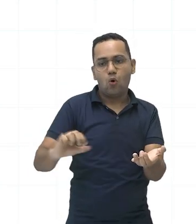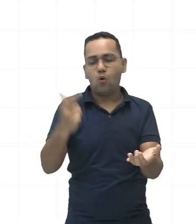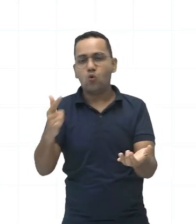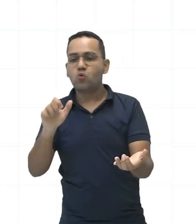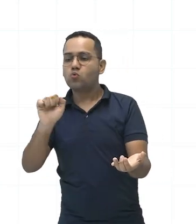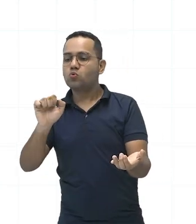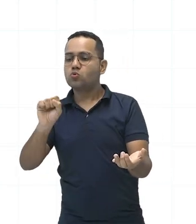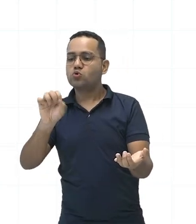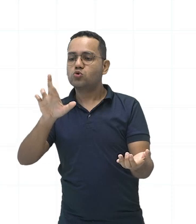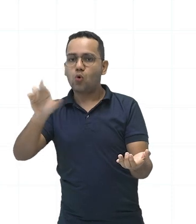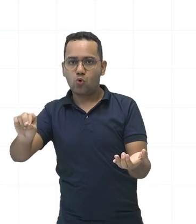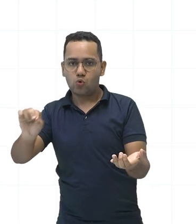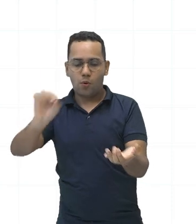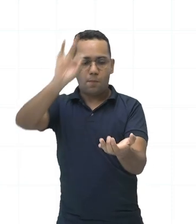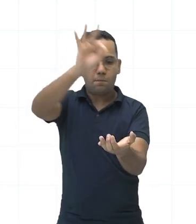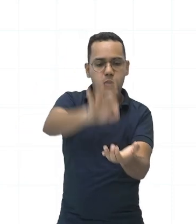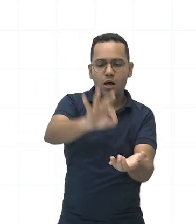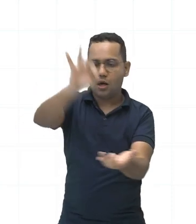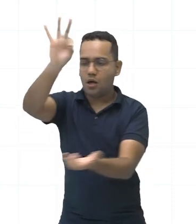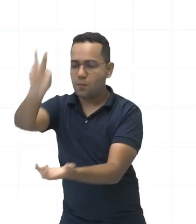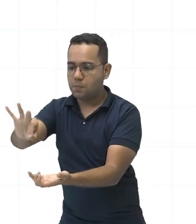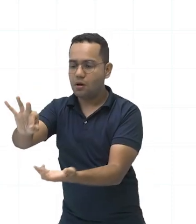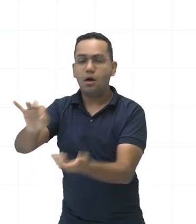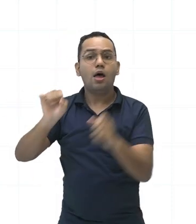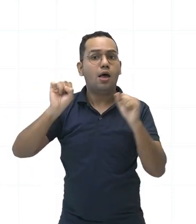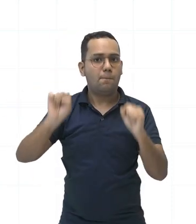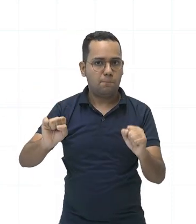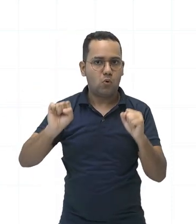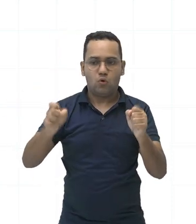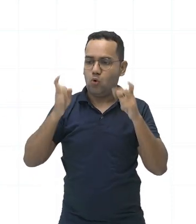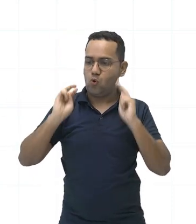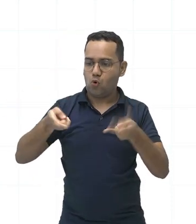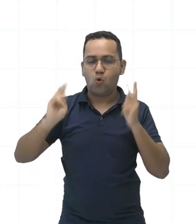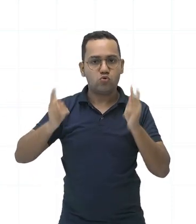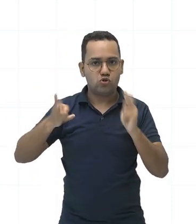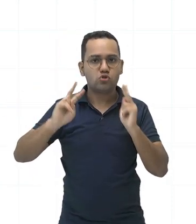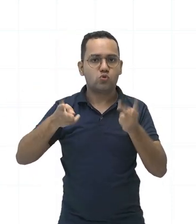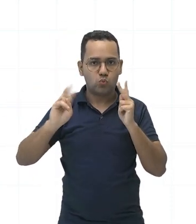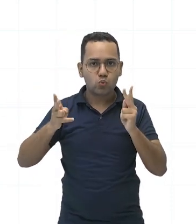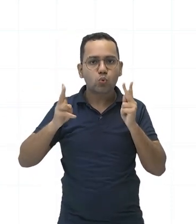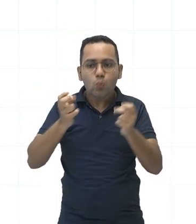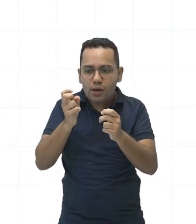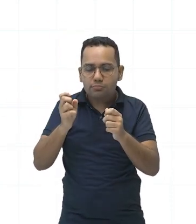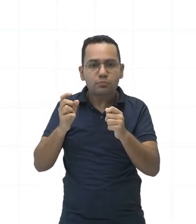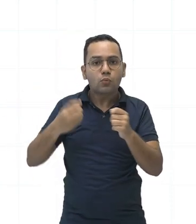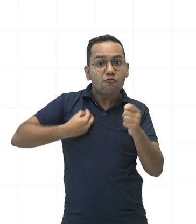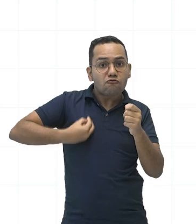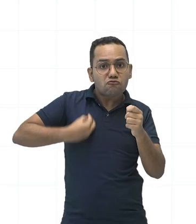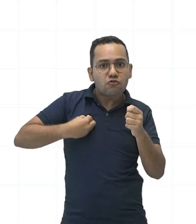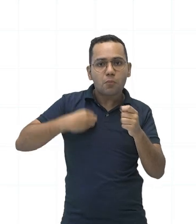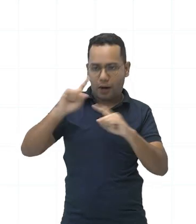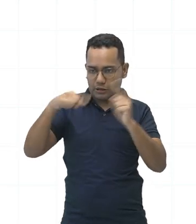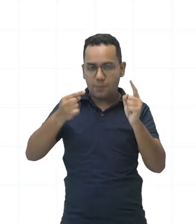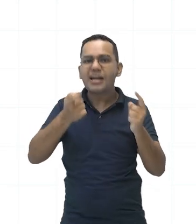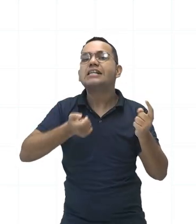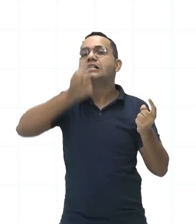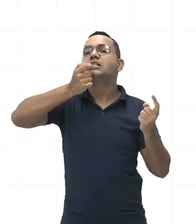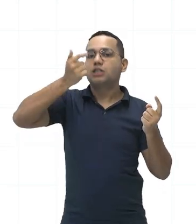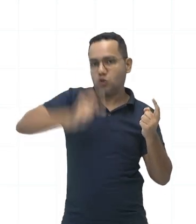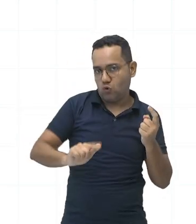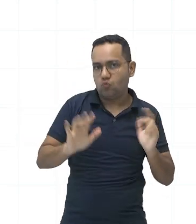capazes de manter vivas as células necessárias para um possível reimplante, certo? E aí tem um ponto